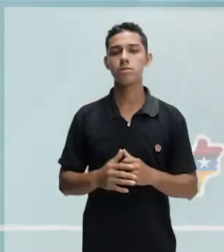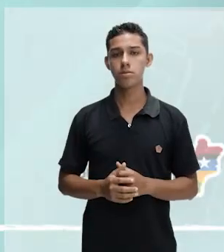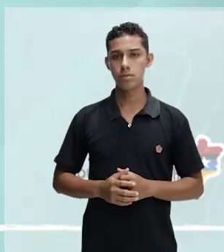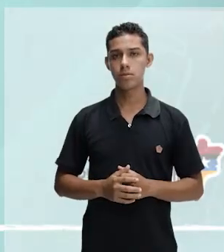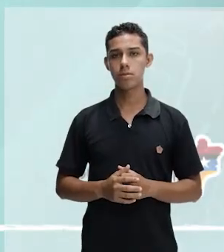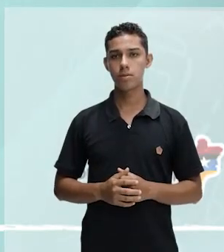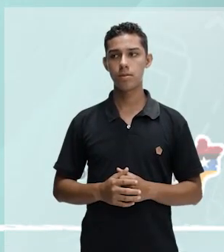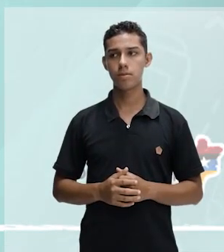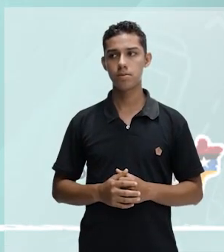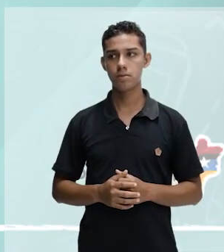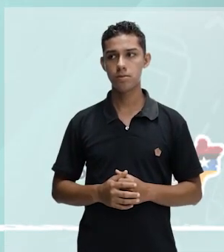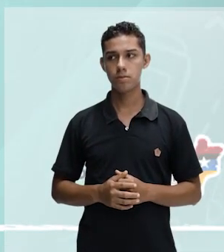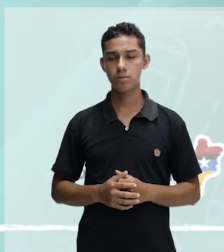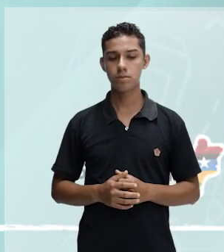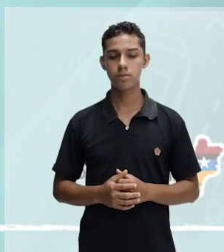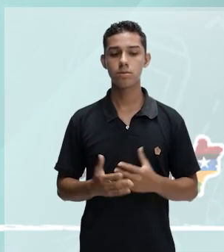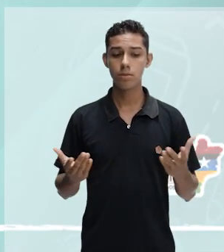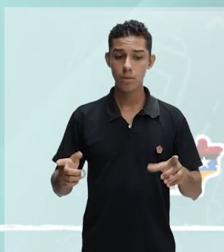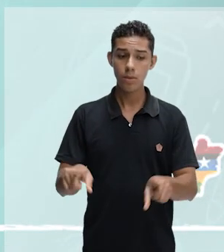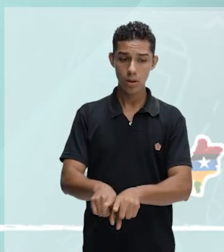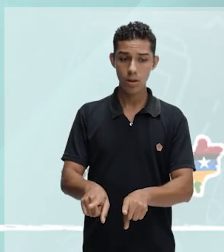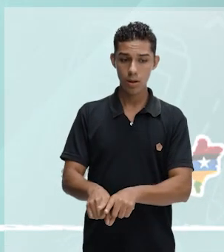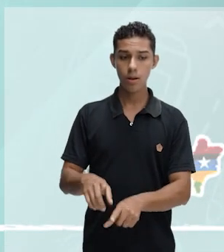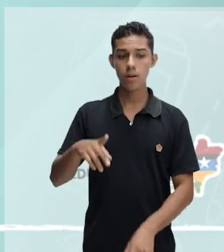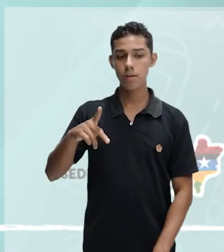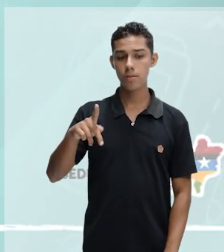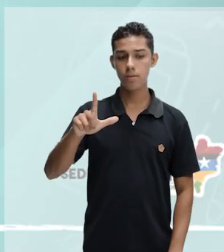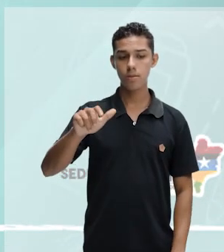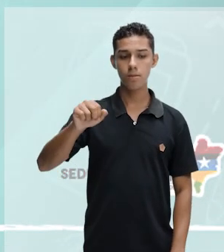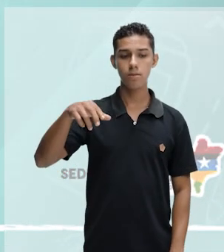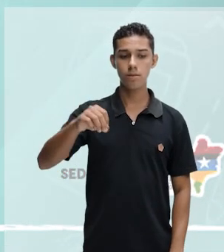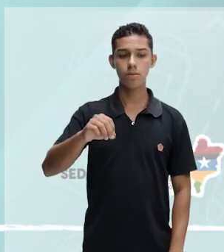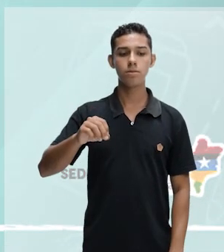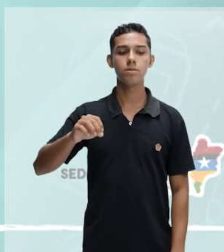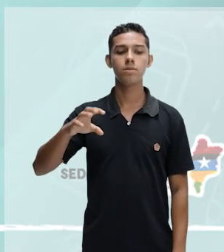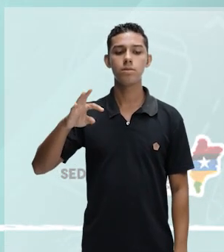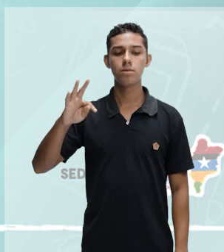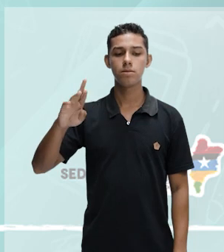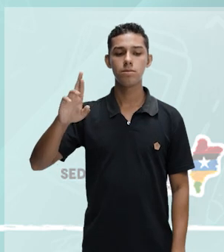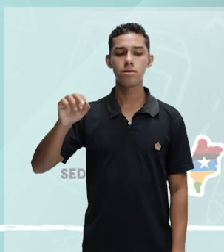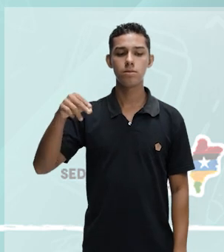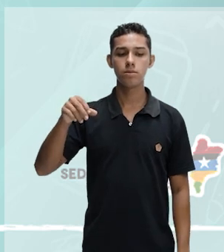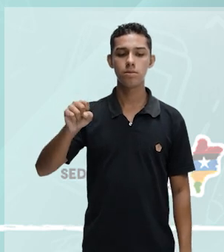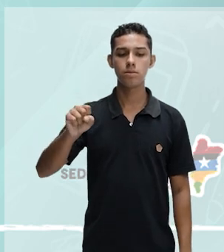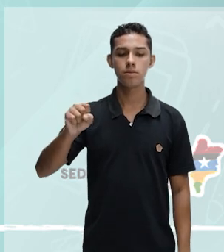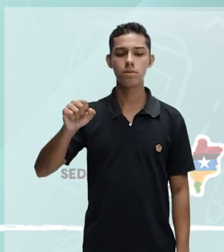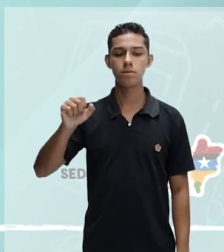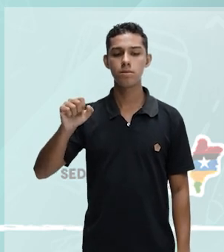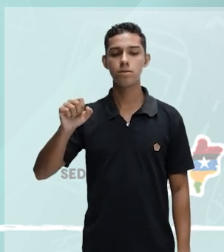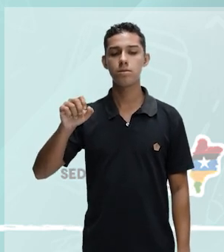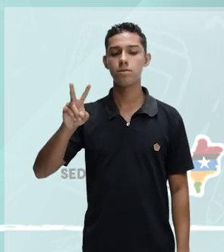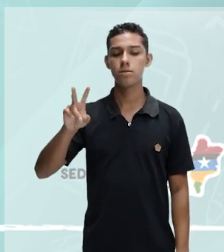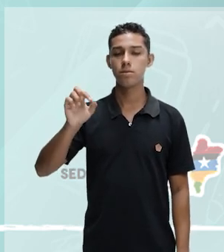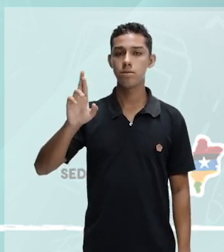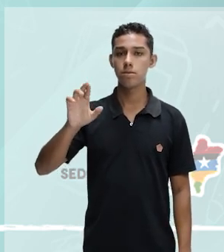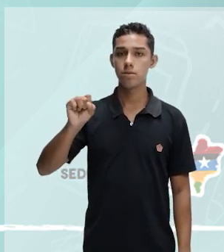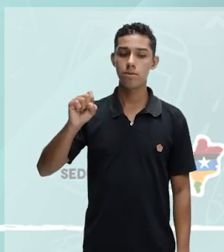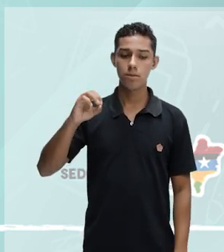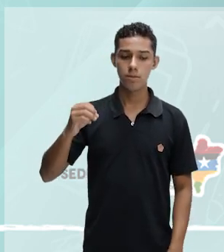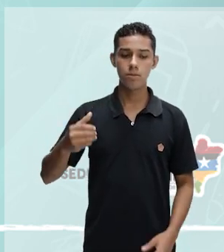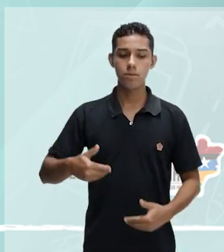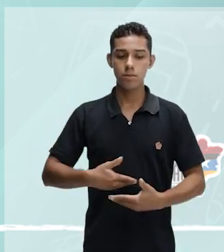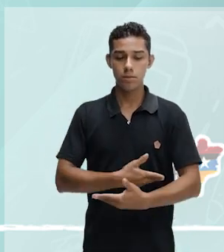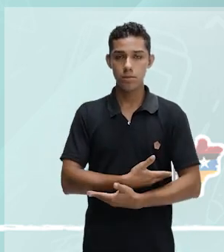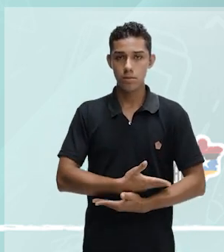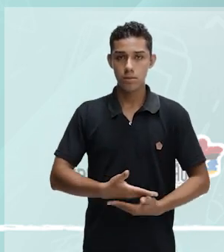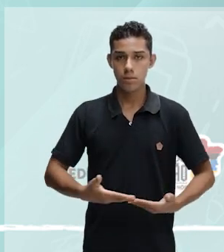Posterior. E nós temos o terceiro plano, que é o plano transverso. É o plano que corta o corpo transversalmente, também